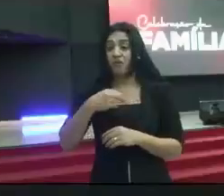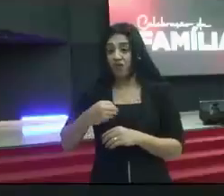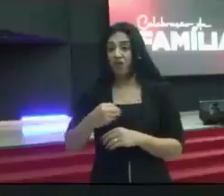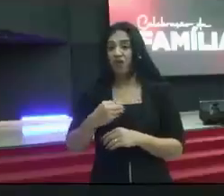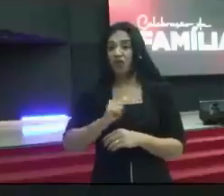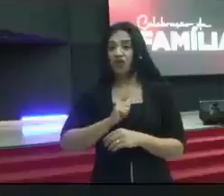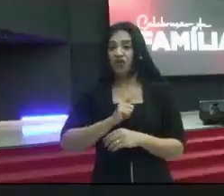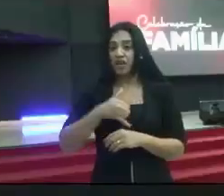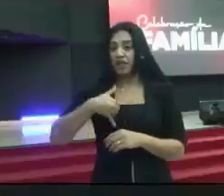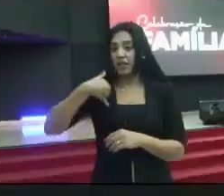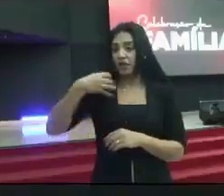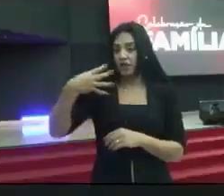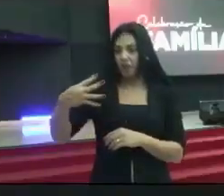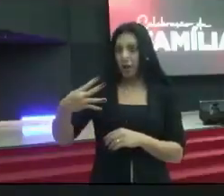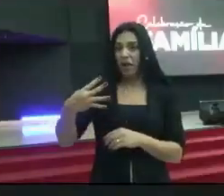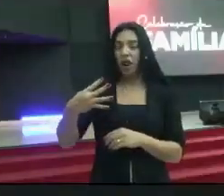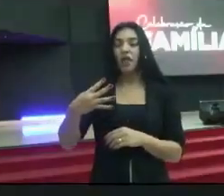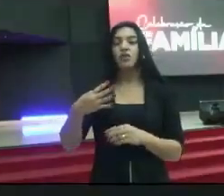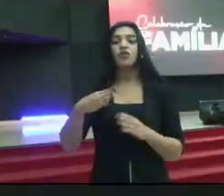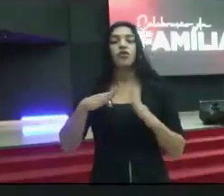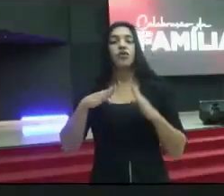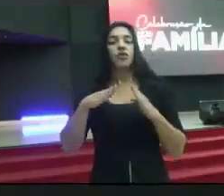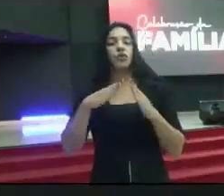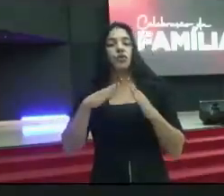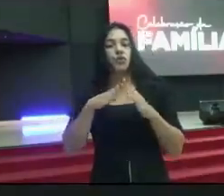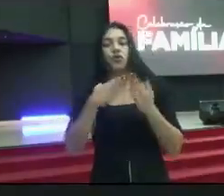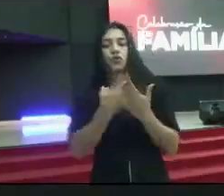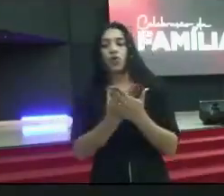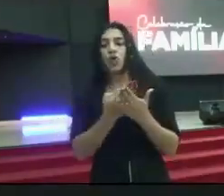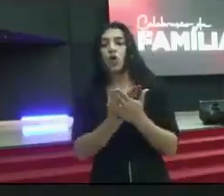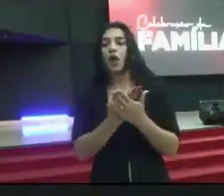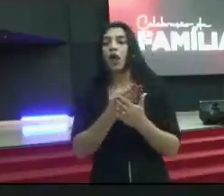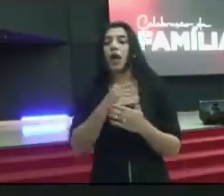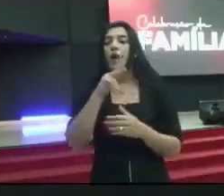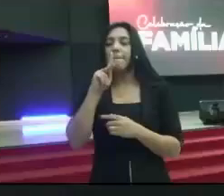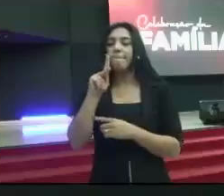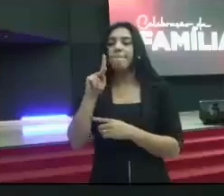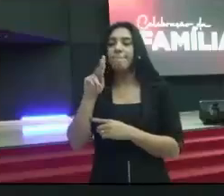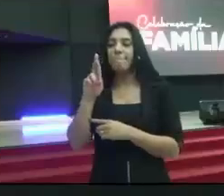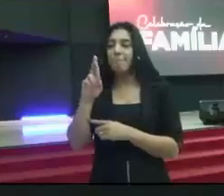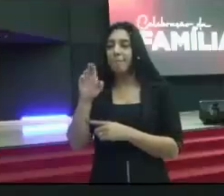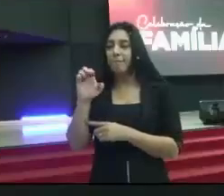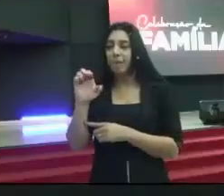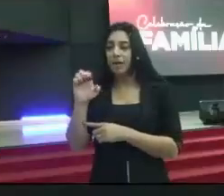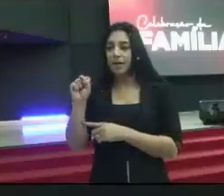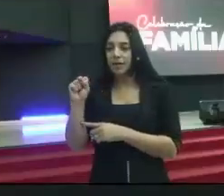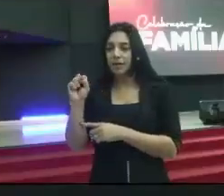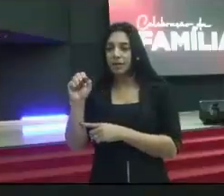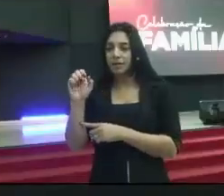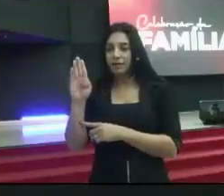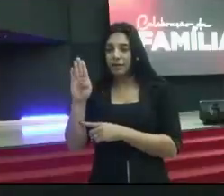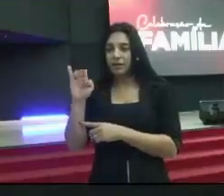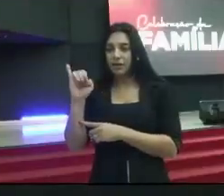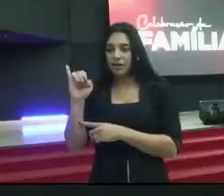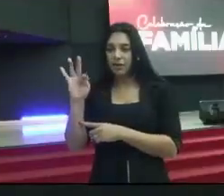ele estudava numa escola presbiteriana ali no centro de Taguatinga. Eu fui buscar ele à tarde e o Rui Marcos estava chorando